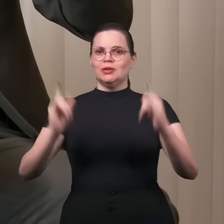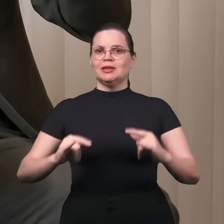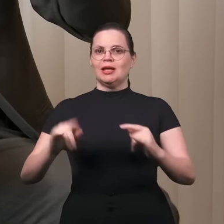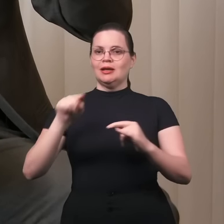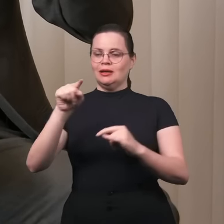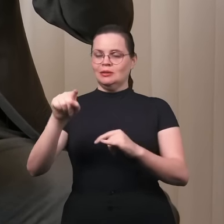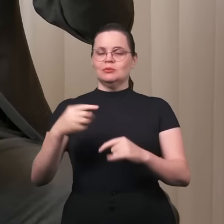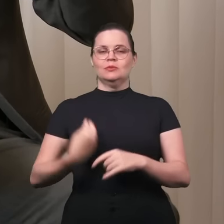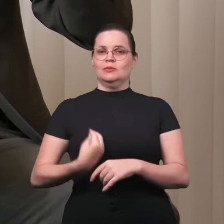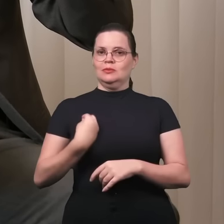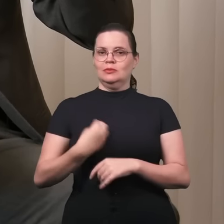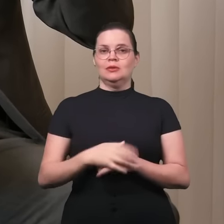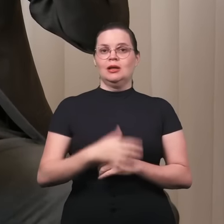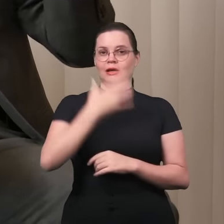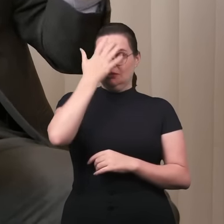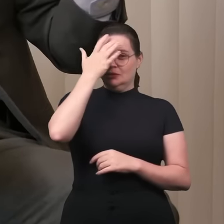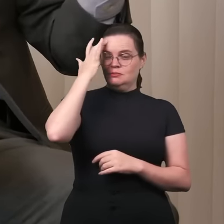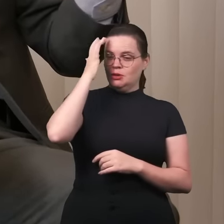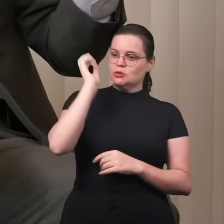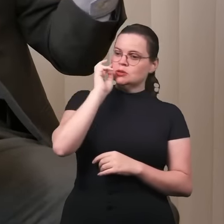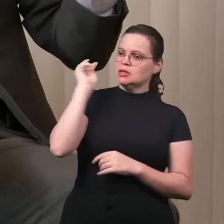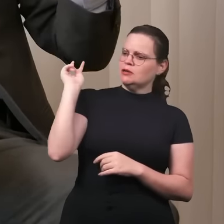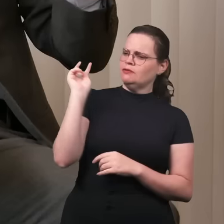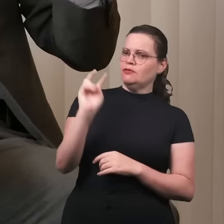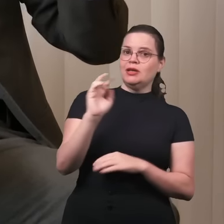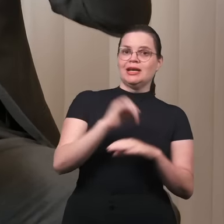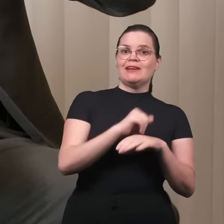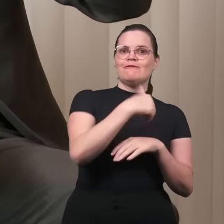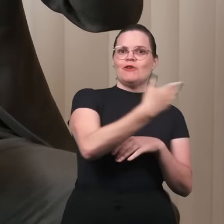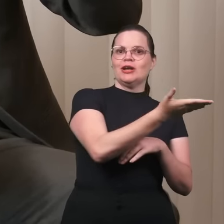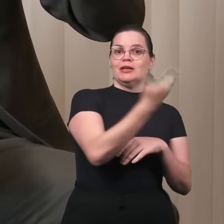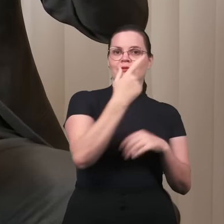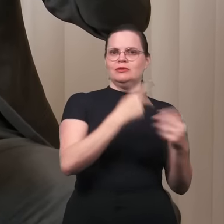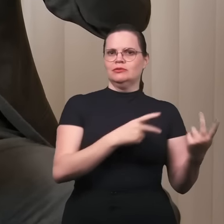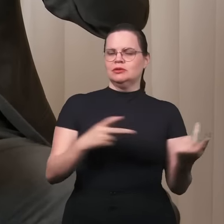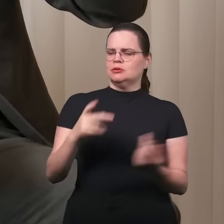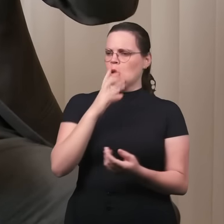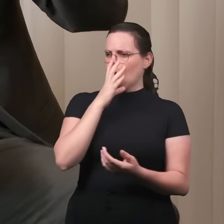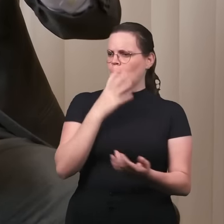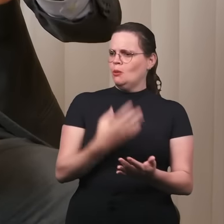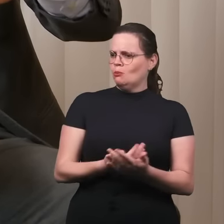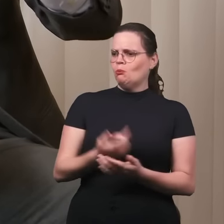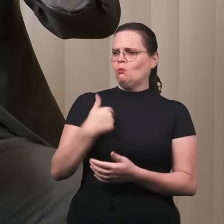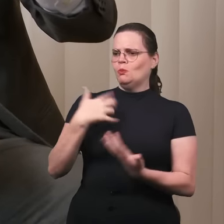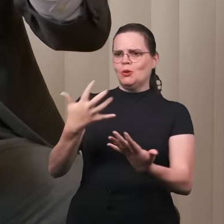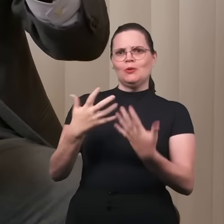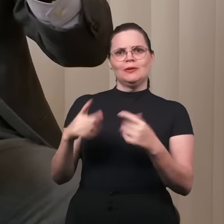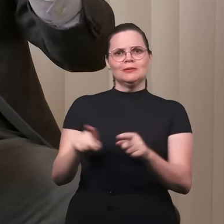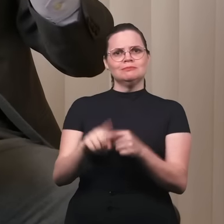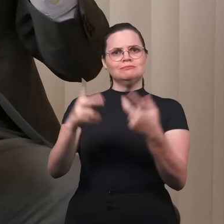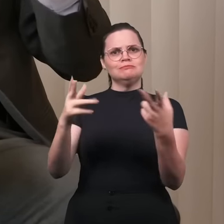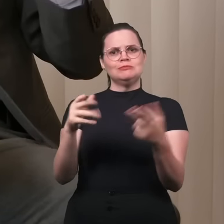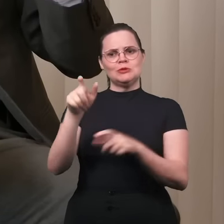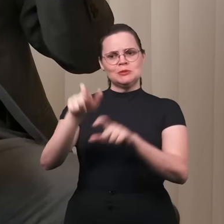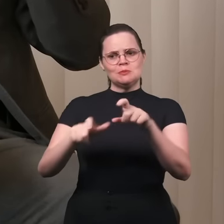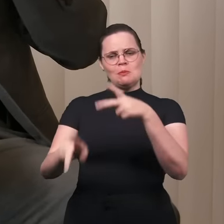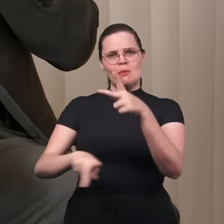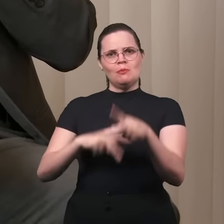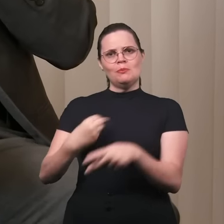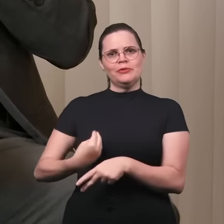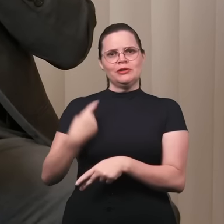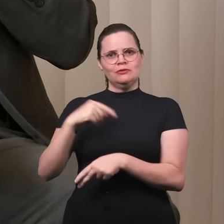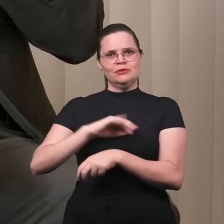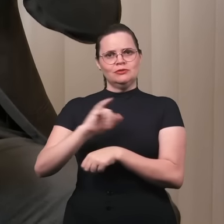via aquilo de fora se maravilhava. Fala, Sim. eu quero ser também como esse que vive em Jerusalém. Ou seja,